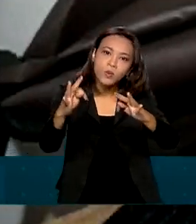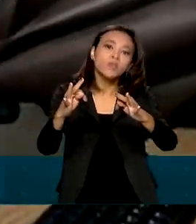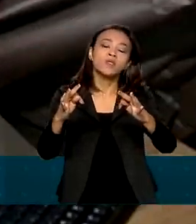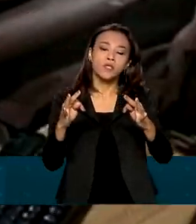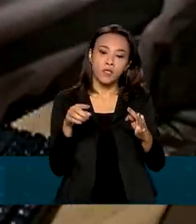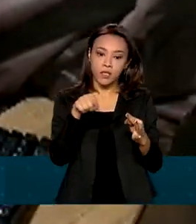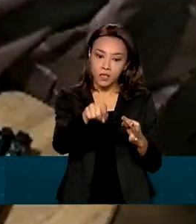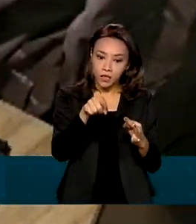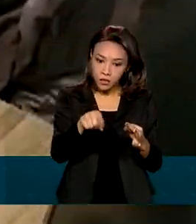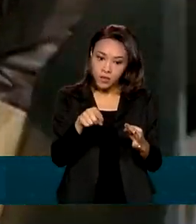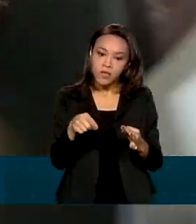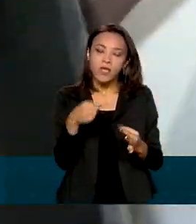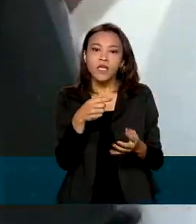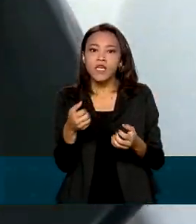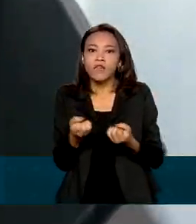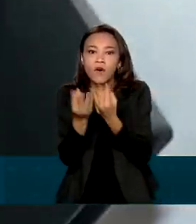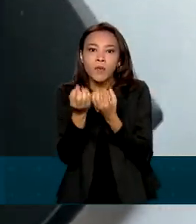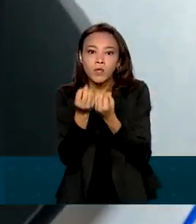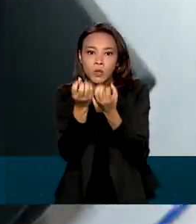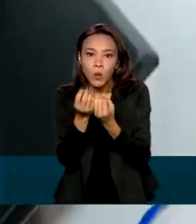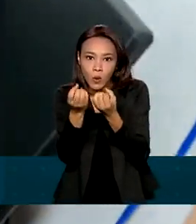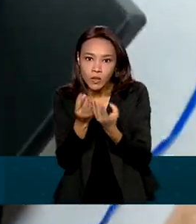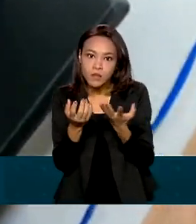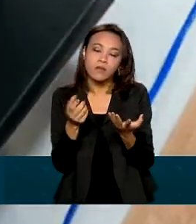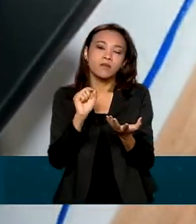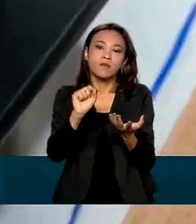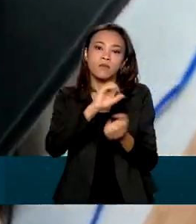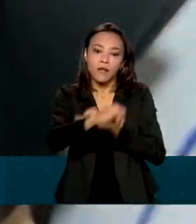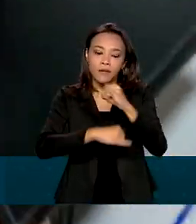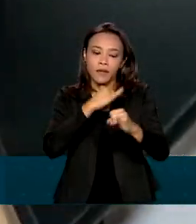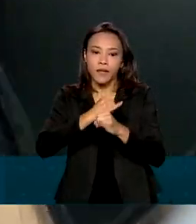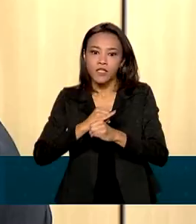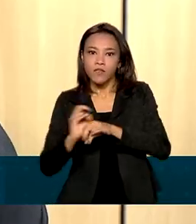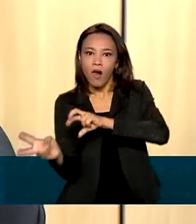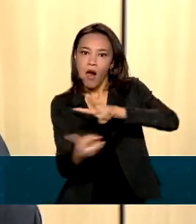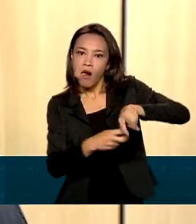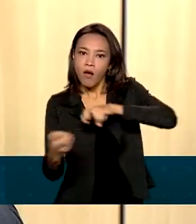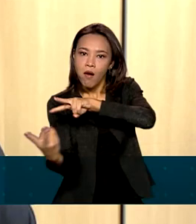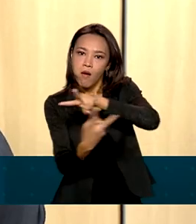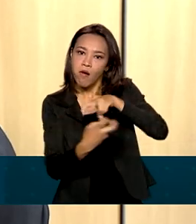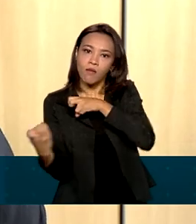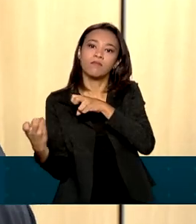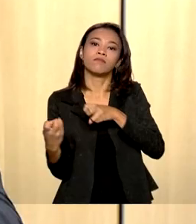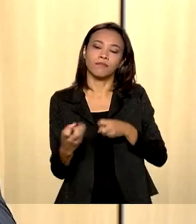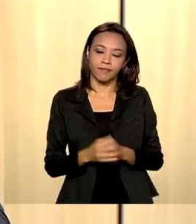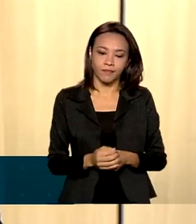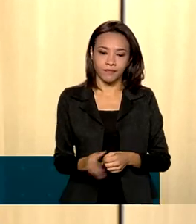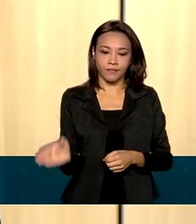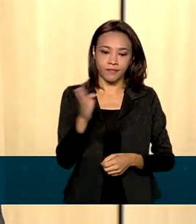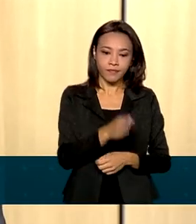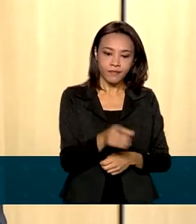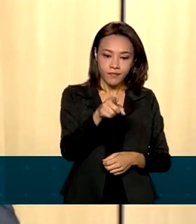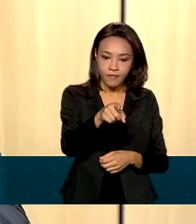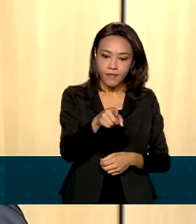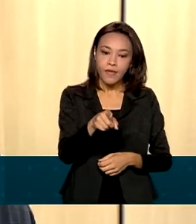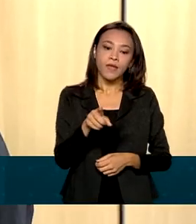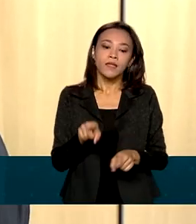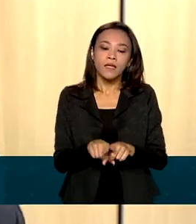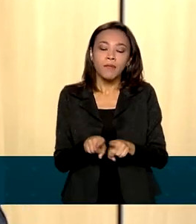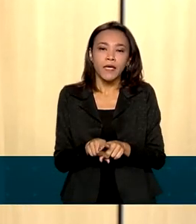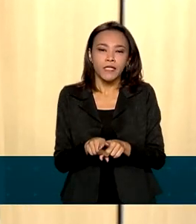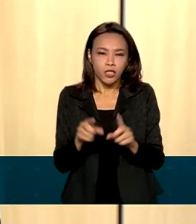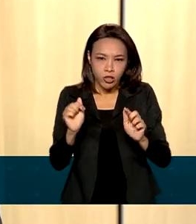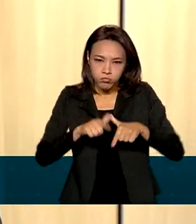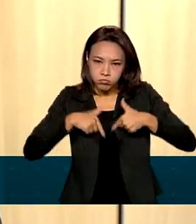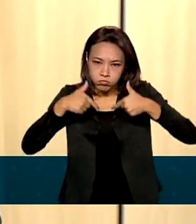usavam dados vazados na internet para requisitar os benefícios. Além de reprimir essa organização criminosa, que a